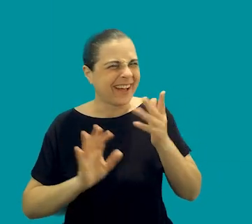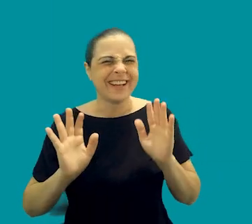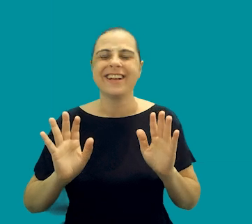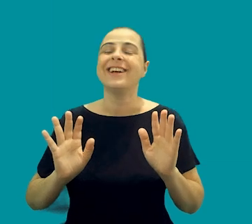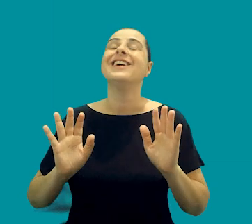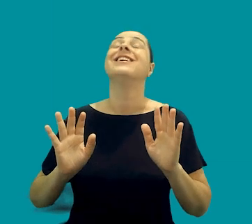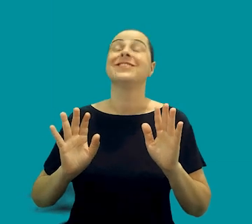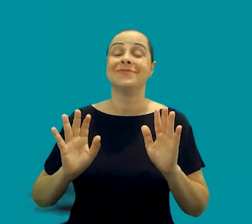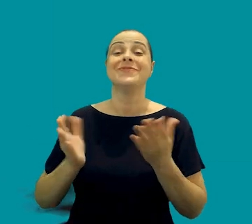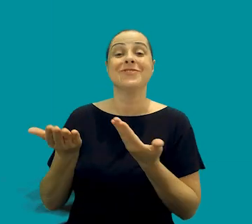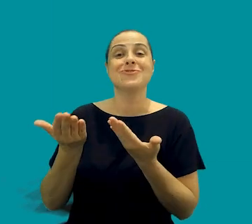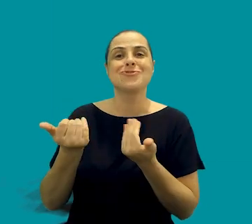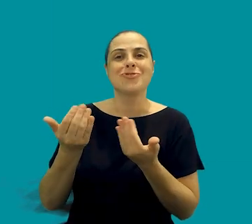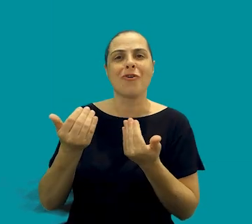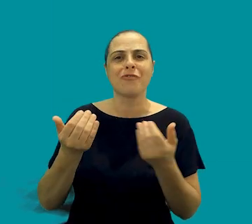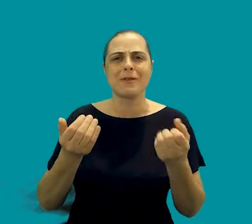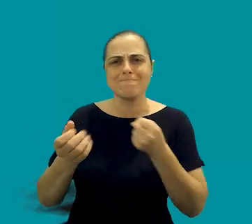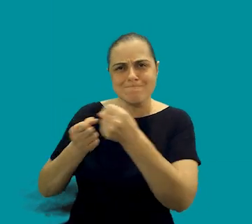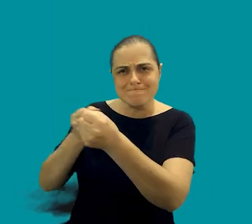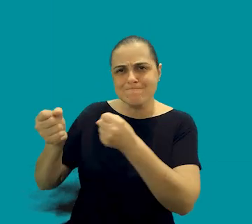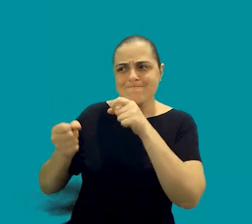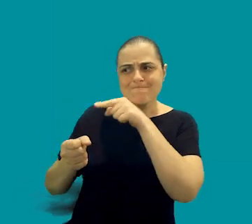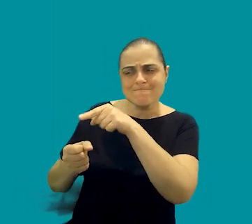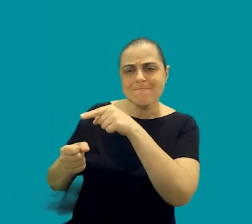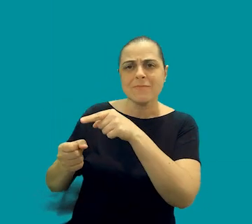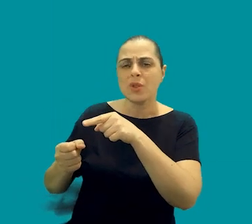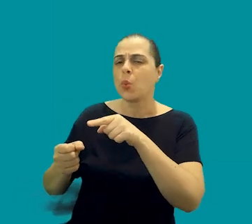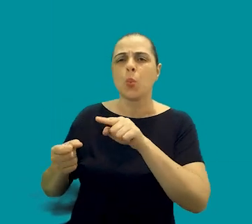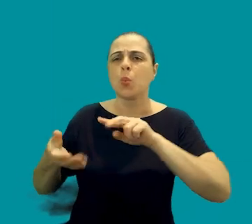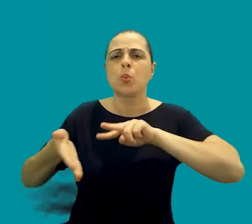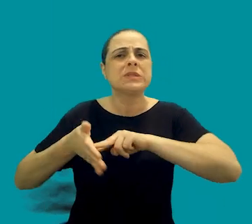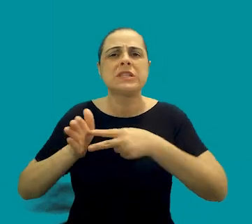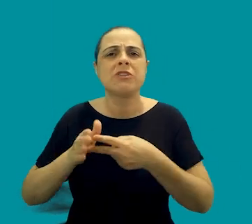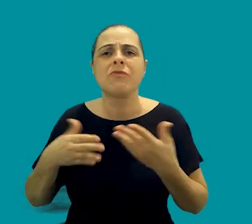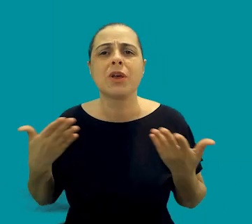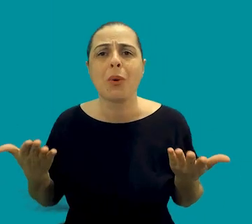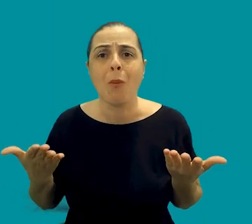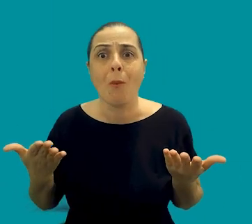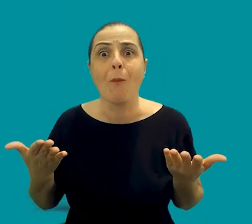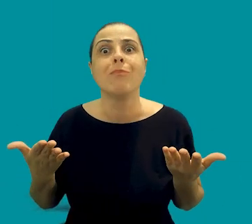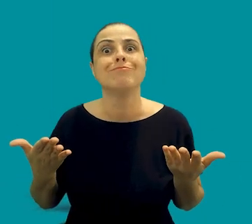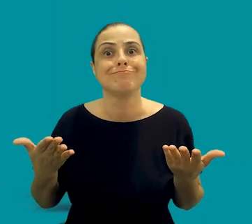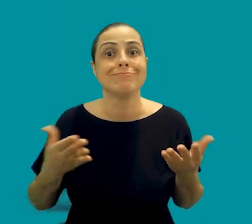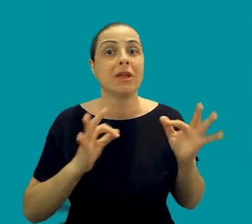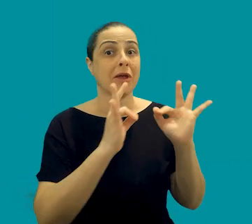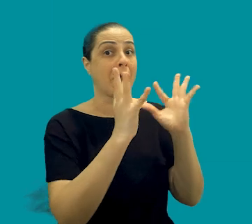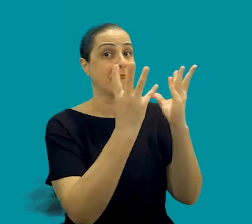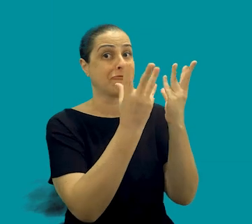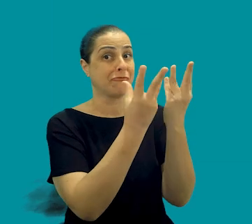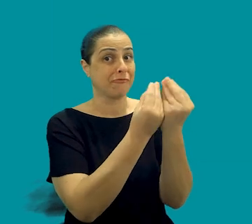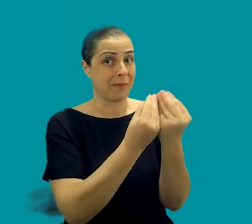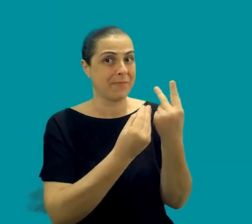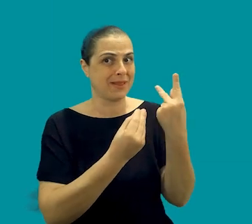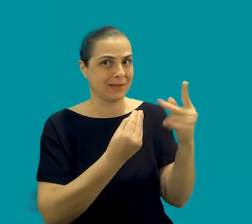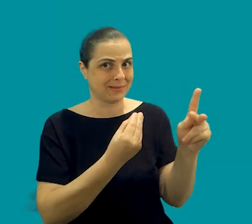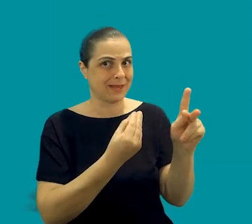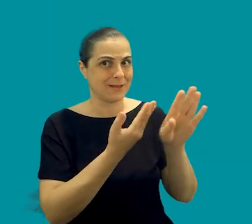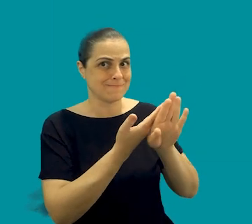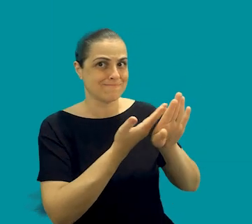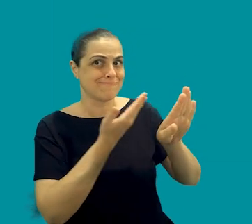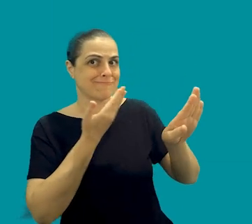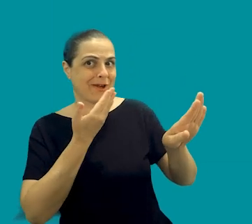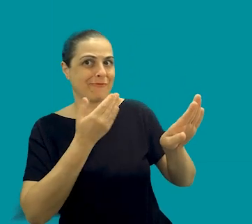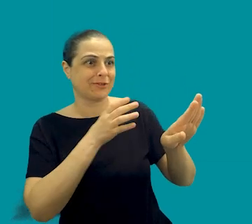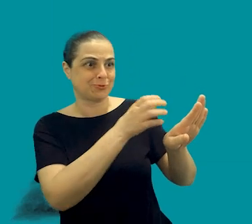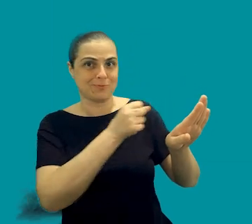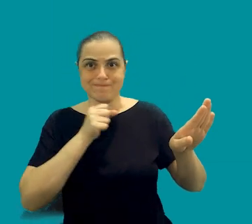Quando a gente fala de um jovem que está no acolhimento institucional, a gente está querendo dizer um jovem que ele teve que necessariamente ser afastado da família dele por uma